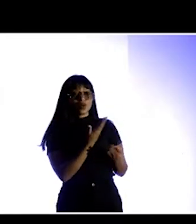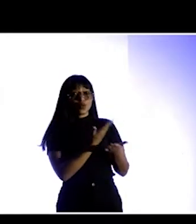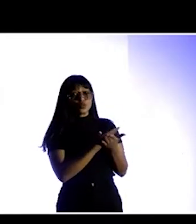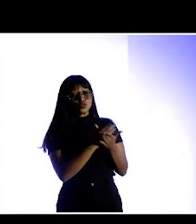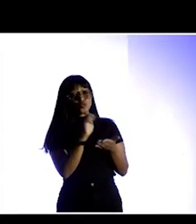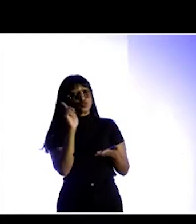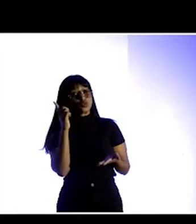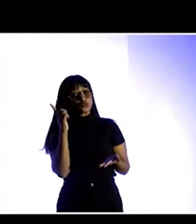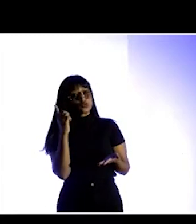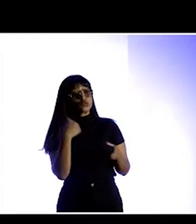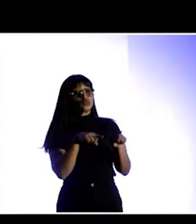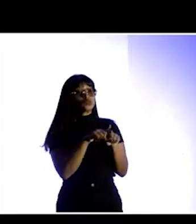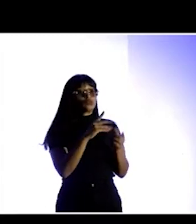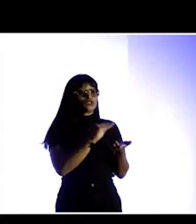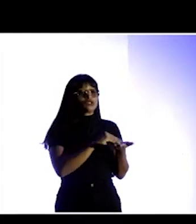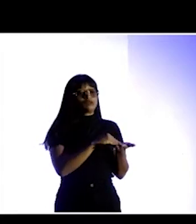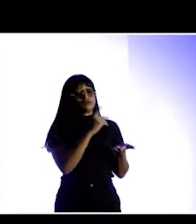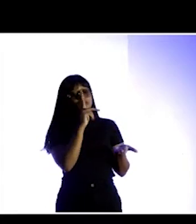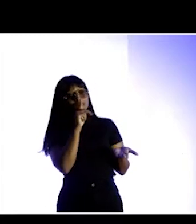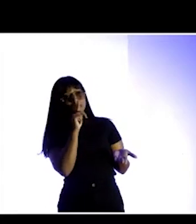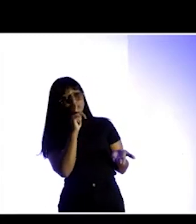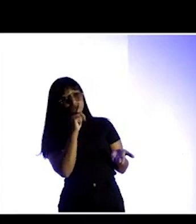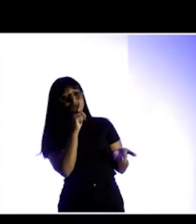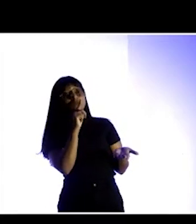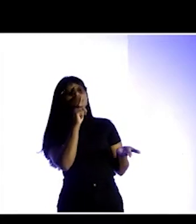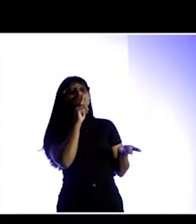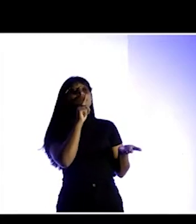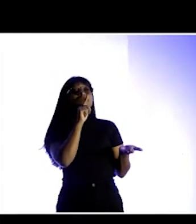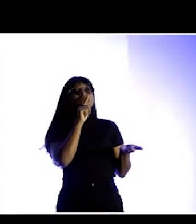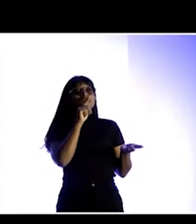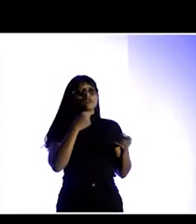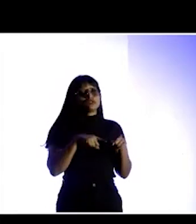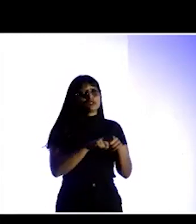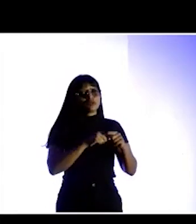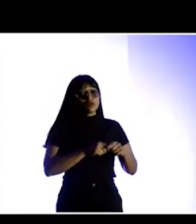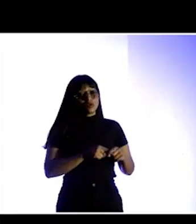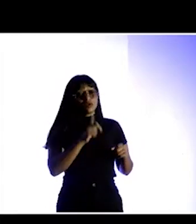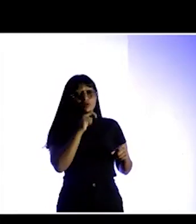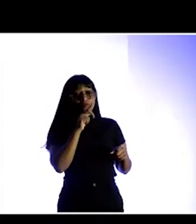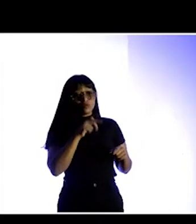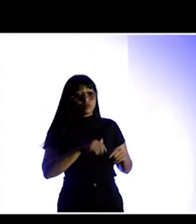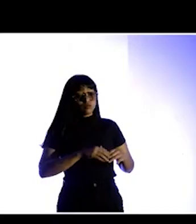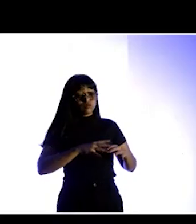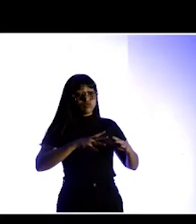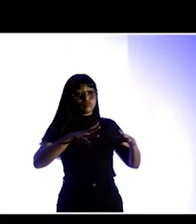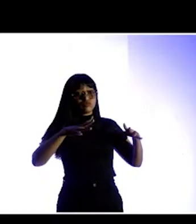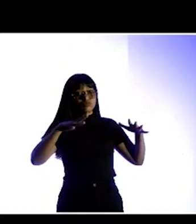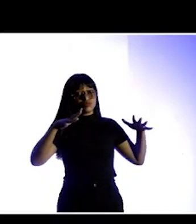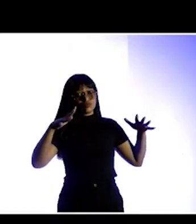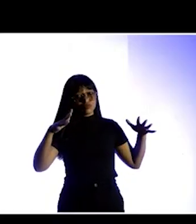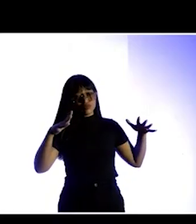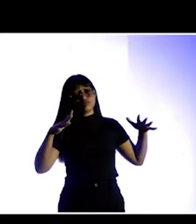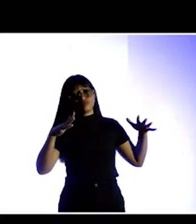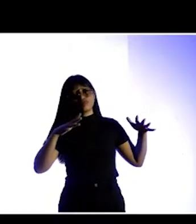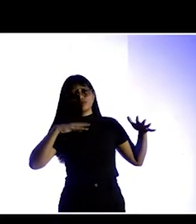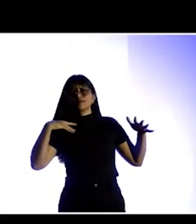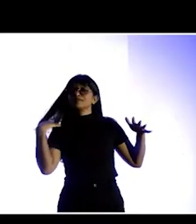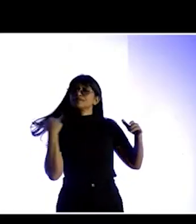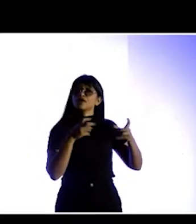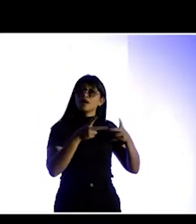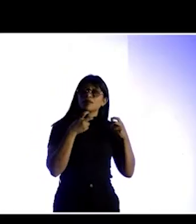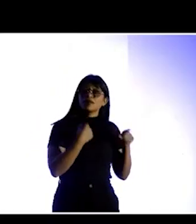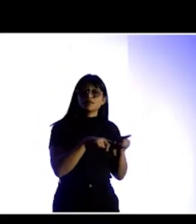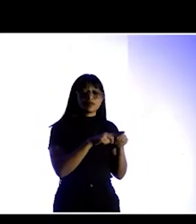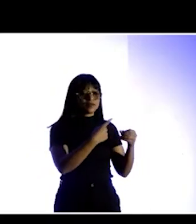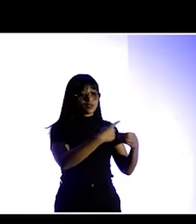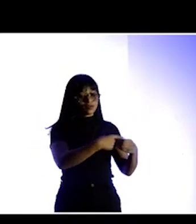vista da escassez hídrica, como também das cheias, e também transferimos essa informação para os municípios, para poder entender quais são